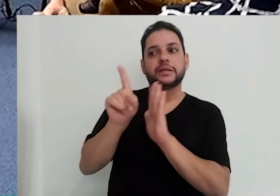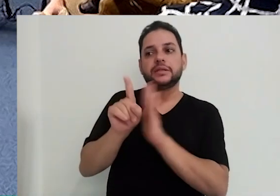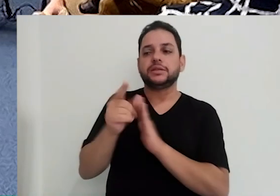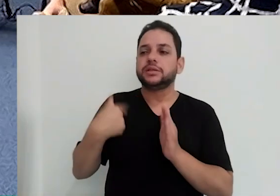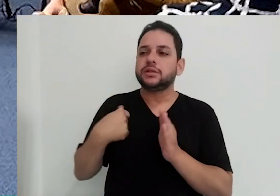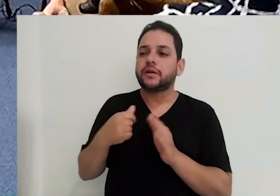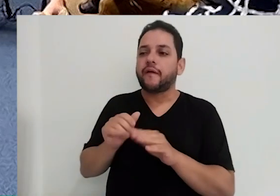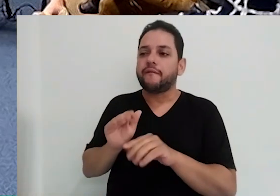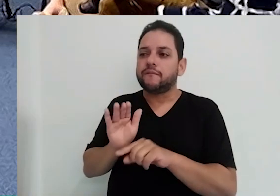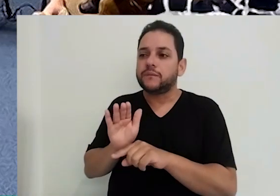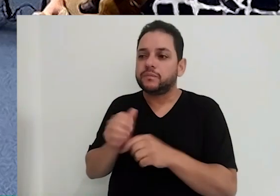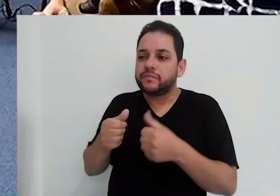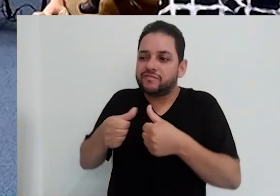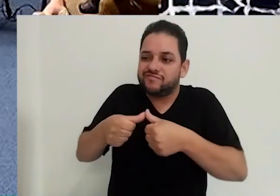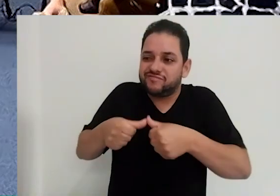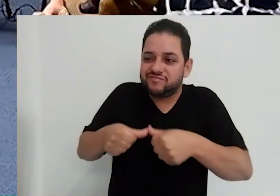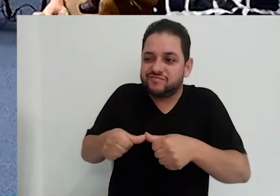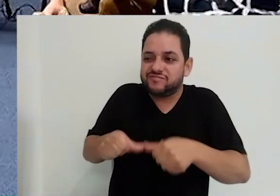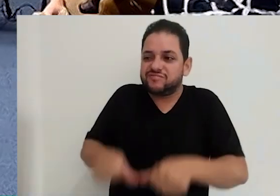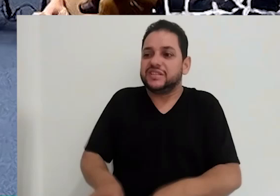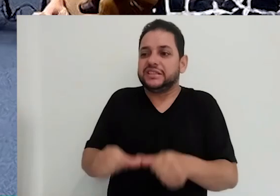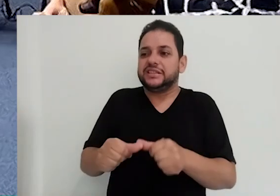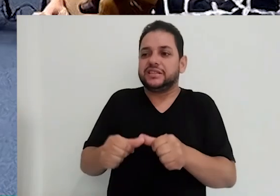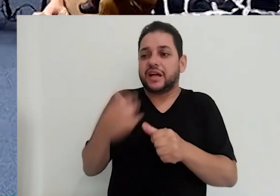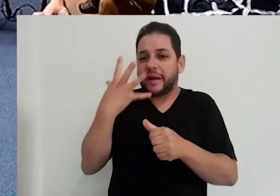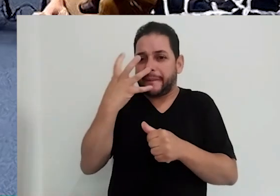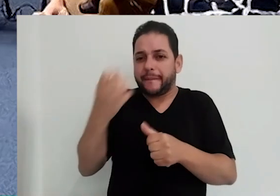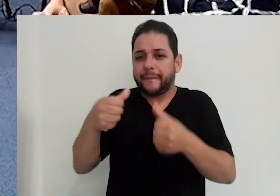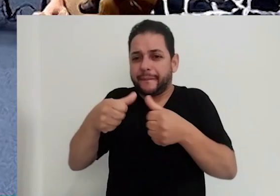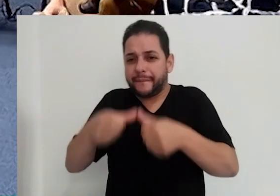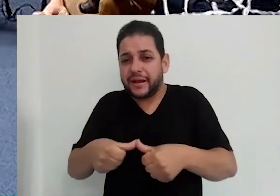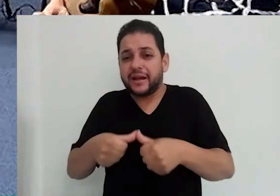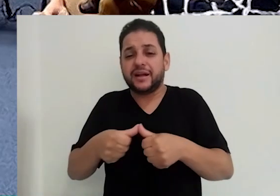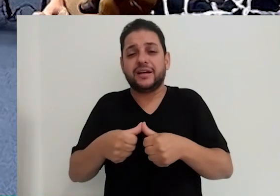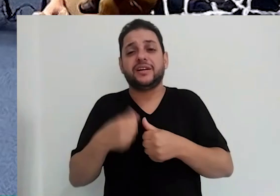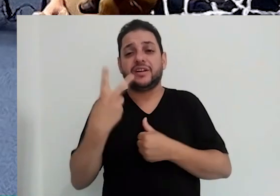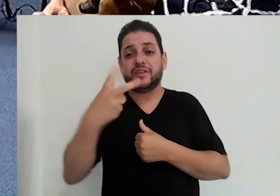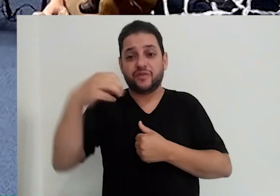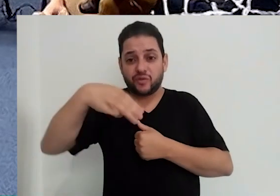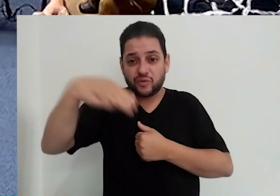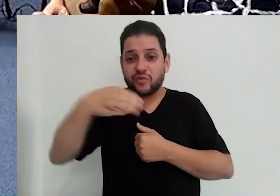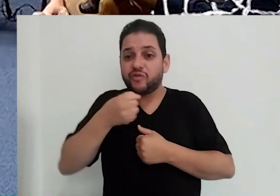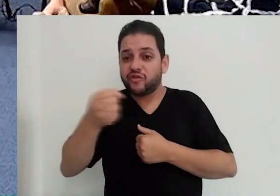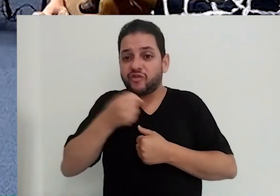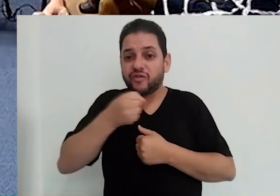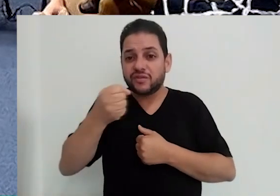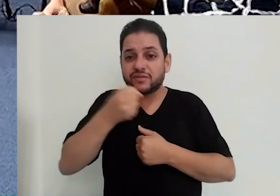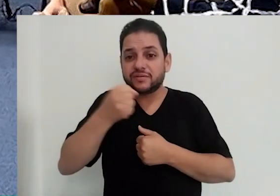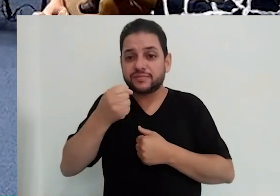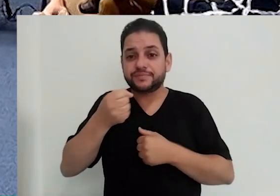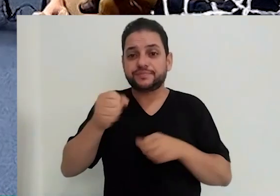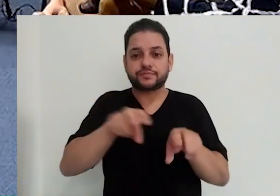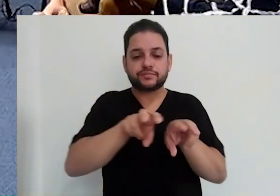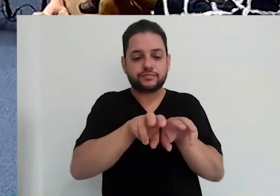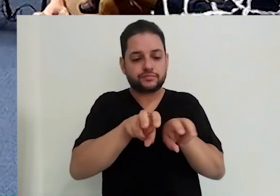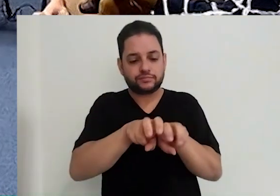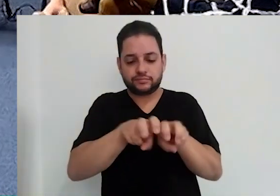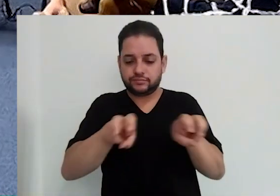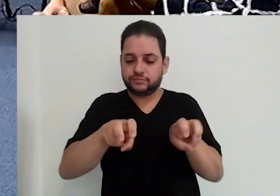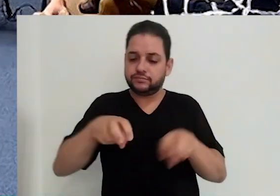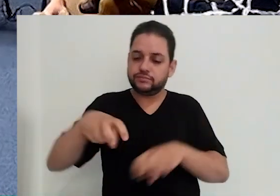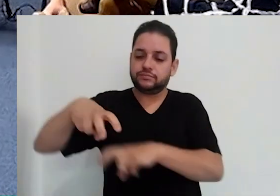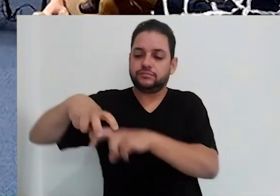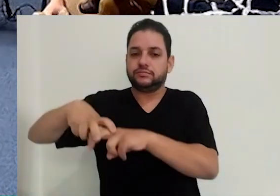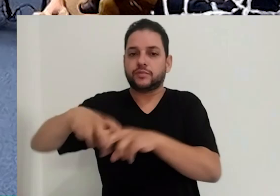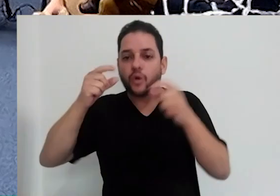ele tá ele ficou os primeiros 20 minutos da entrevista eh sentado no braço da poltrona de óculos escuros